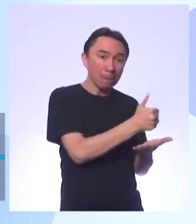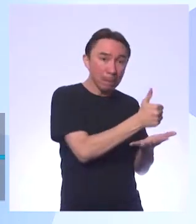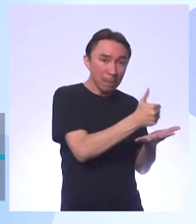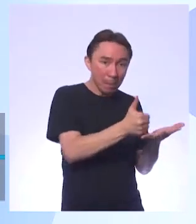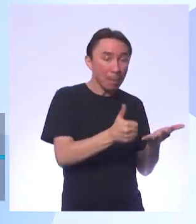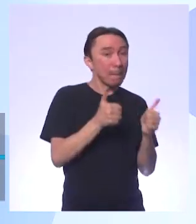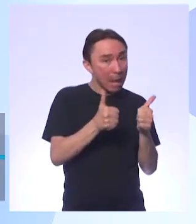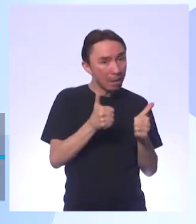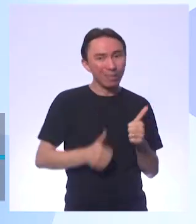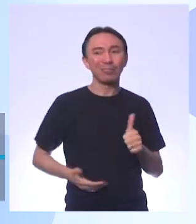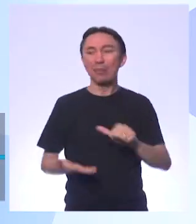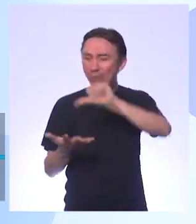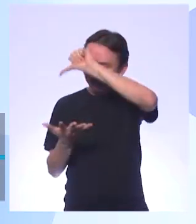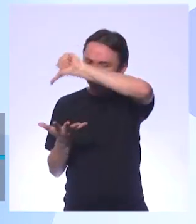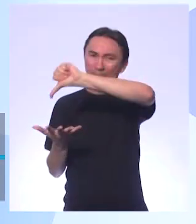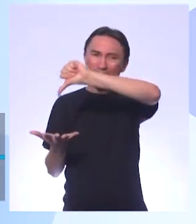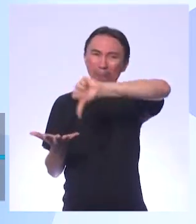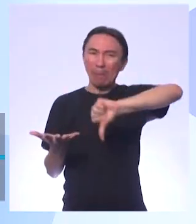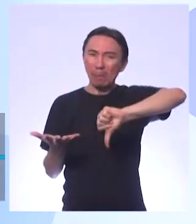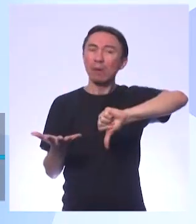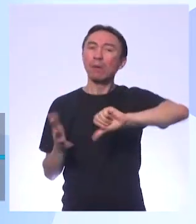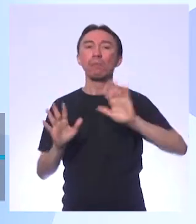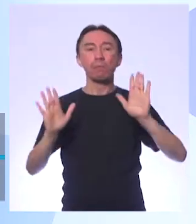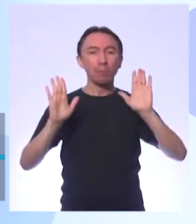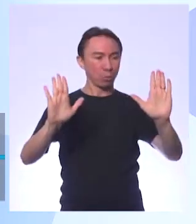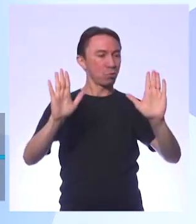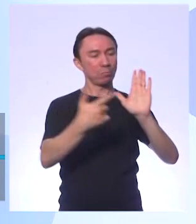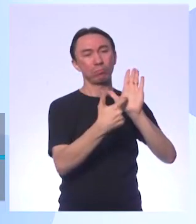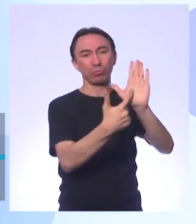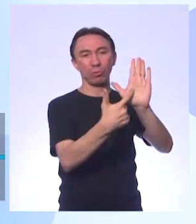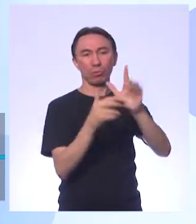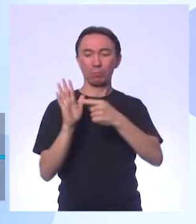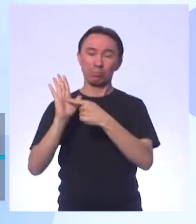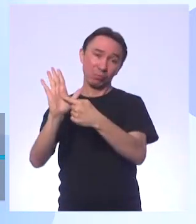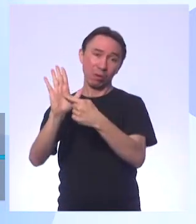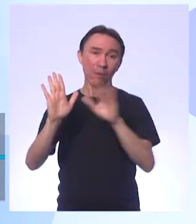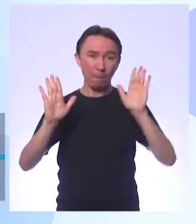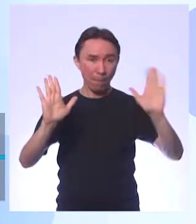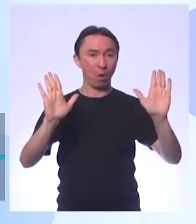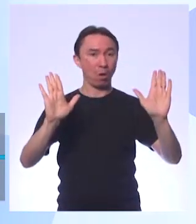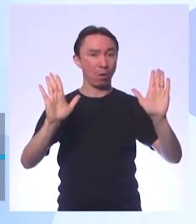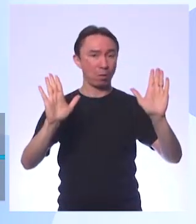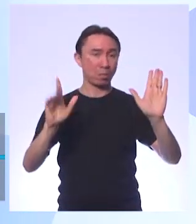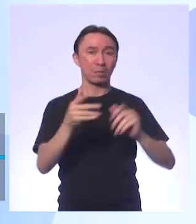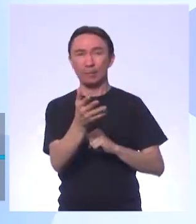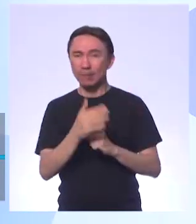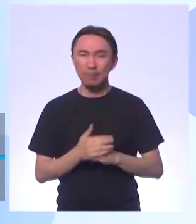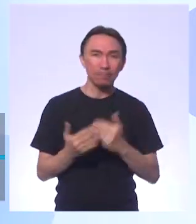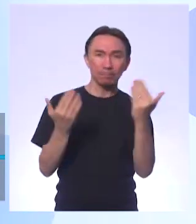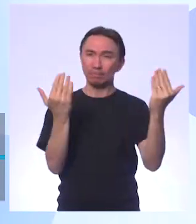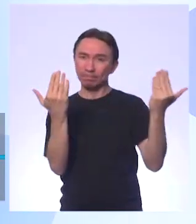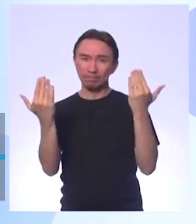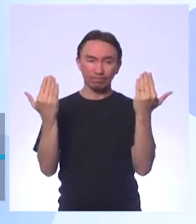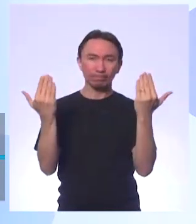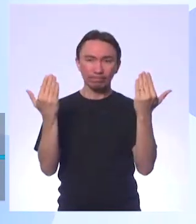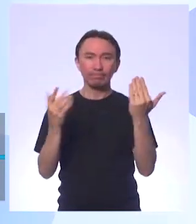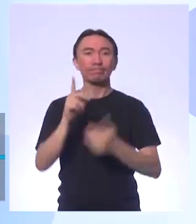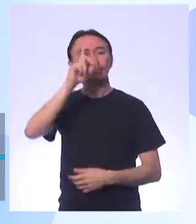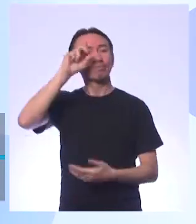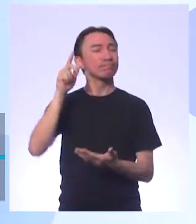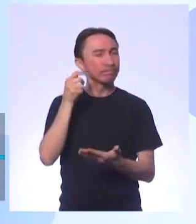desses dois fatos, são eles que vão tirar as conclusões deles. Então, eles sabem que existe, sim, um ganho